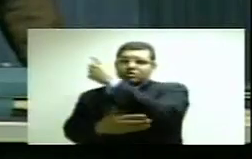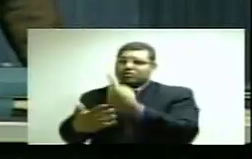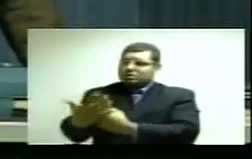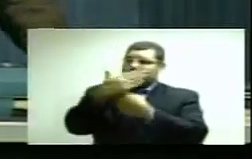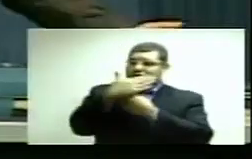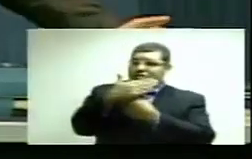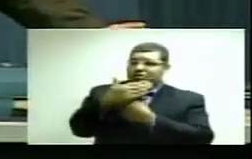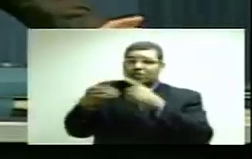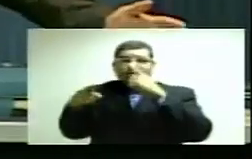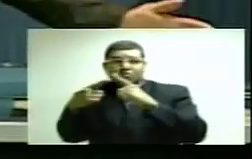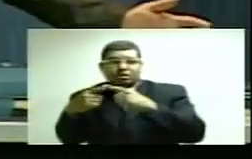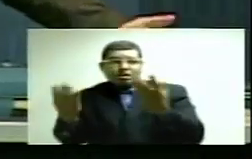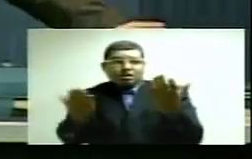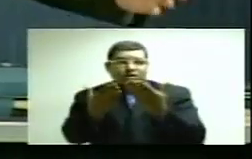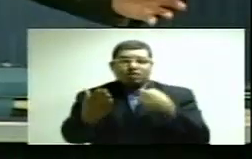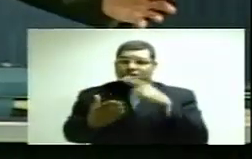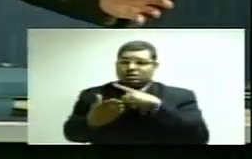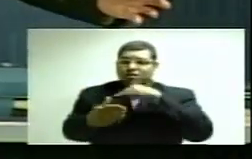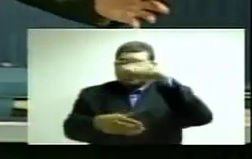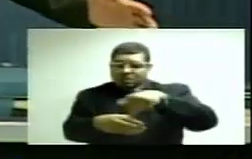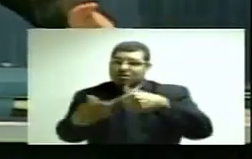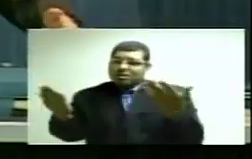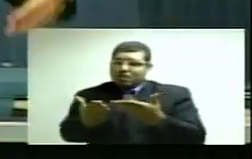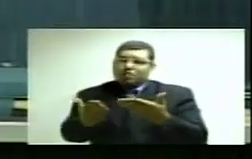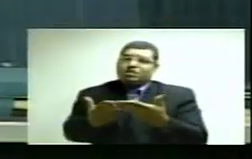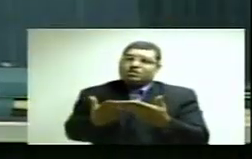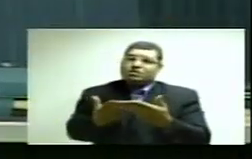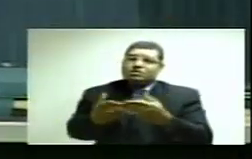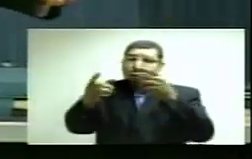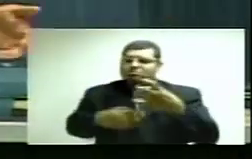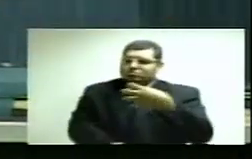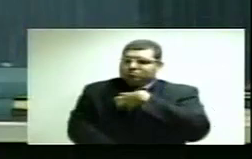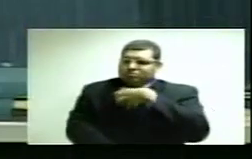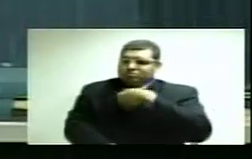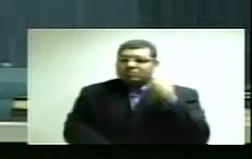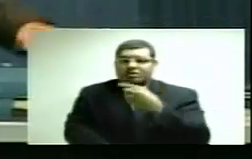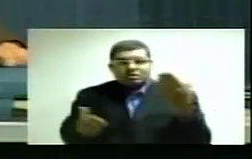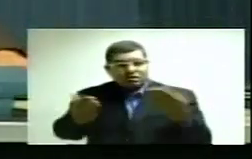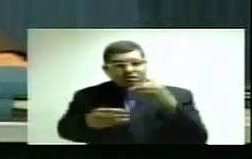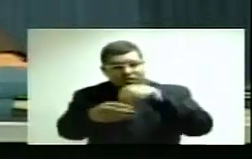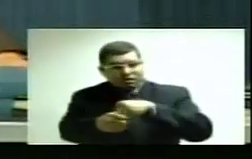preservada, portanto nós temos aqui nos orgulhar